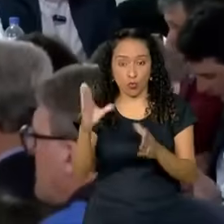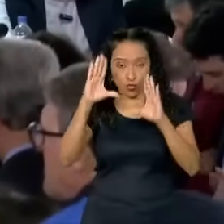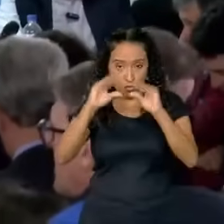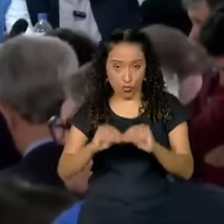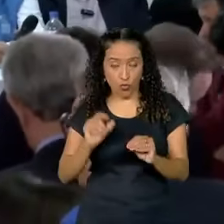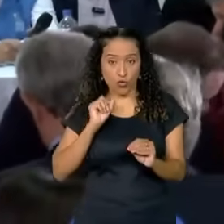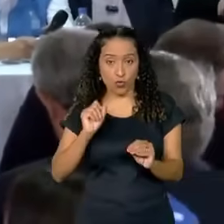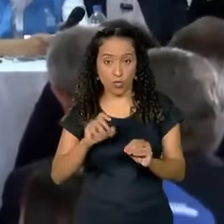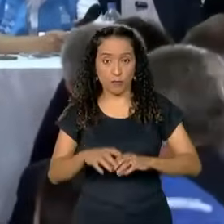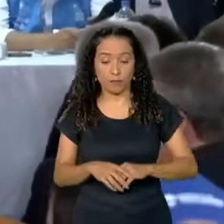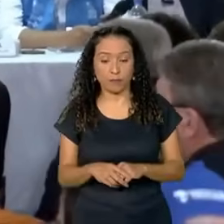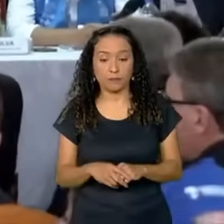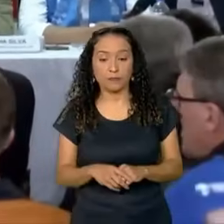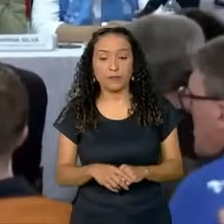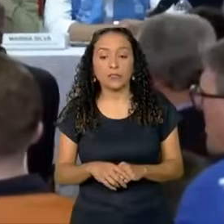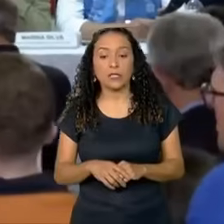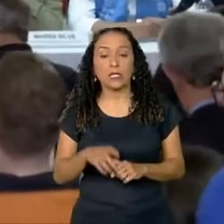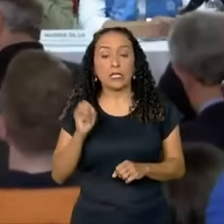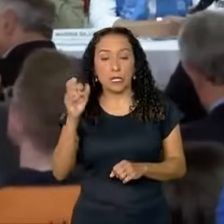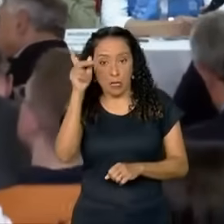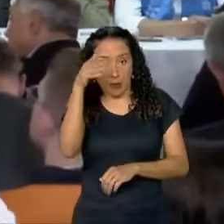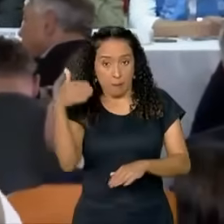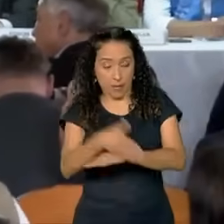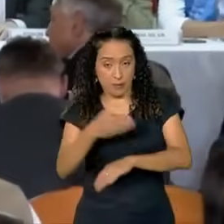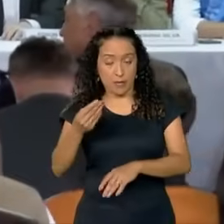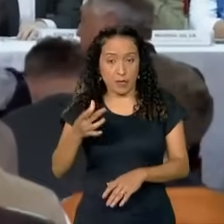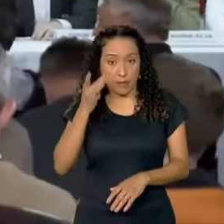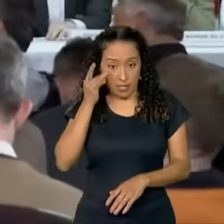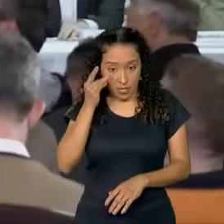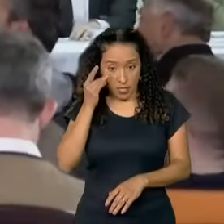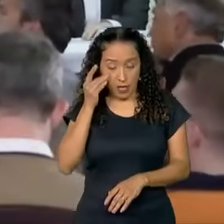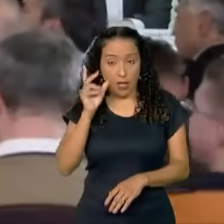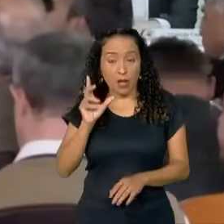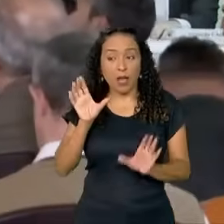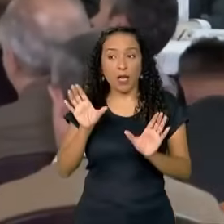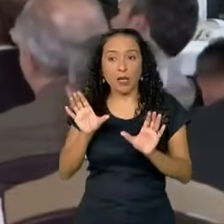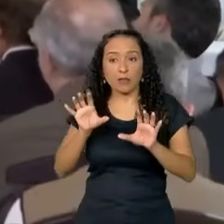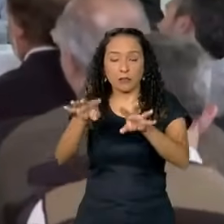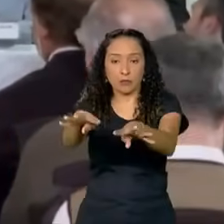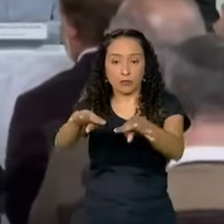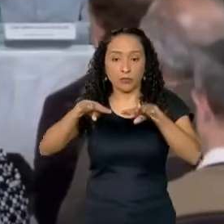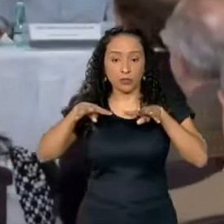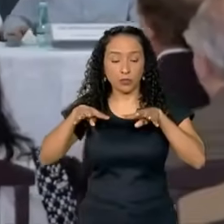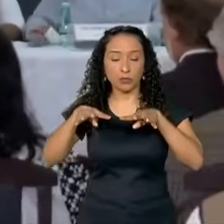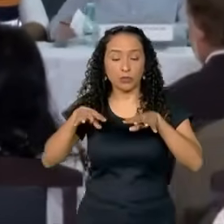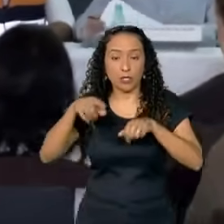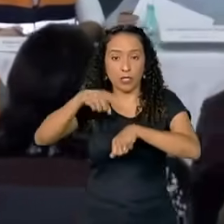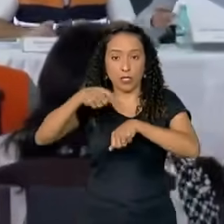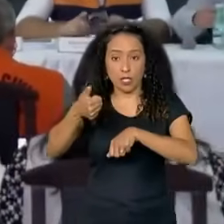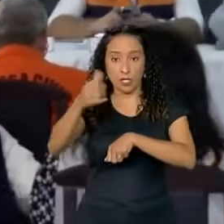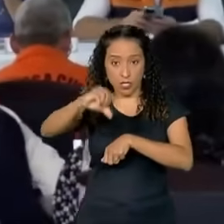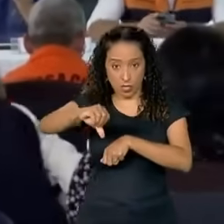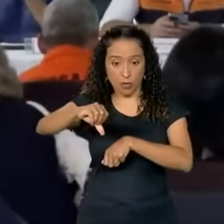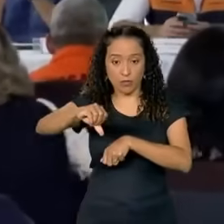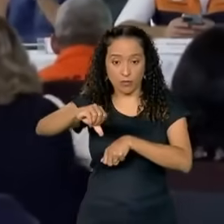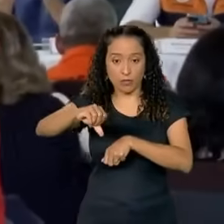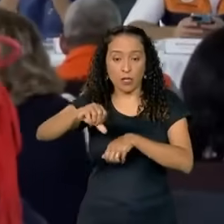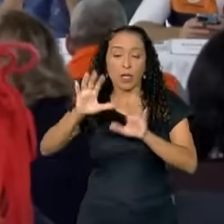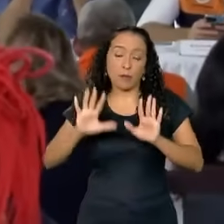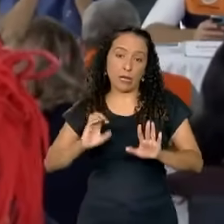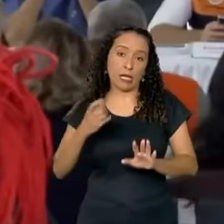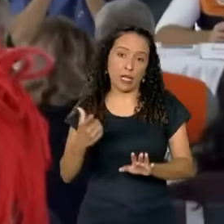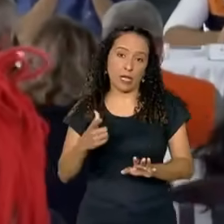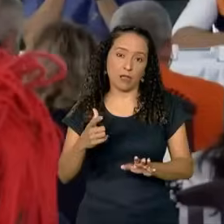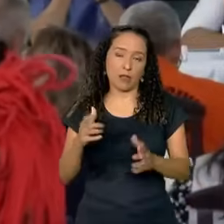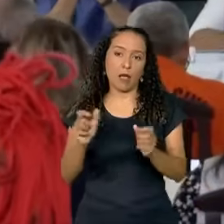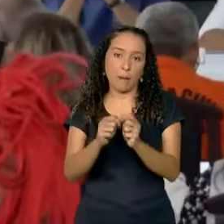vai ter, quem for participar presencial, no auditório da FAMURS, a partir das 19 horas. Mas, evidentemente, que a